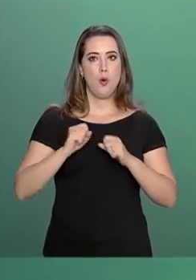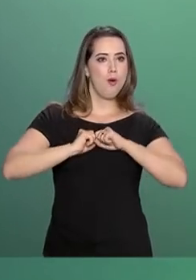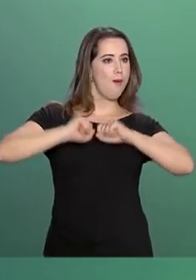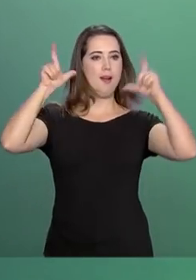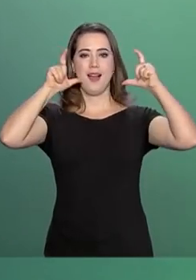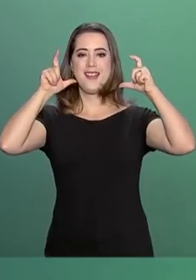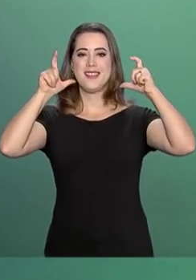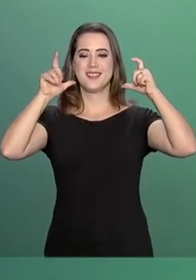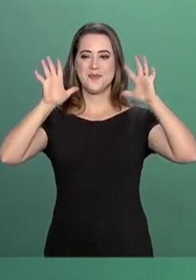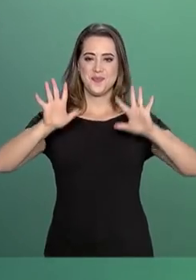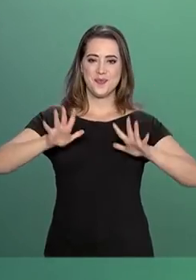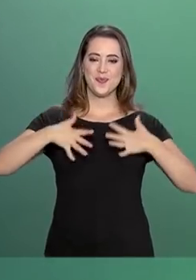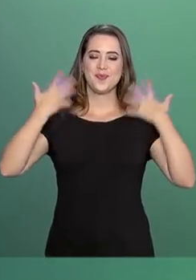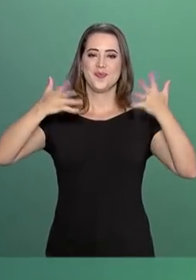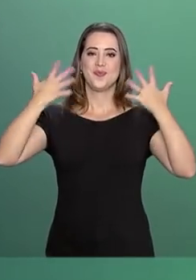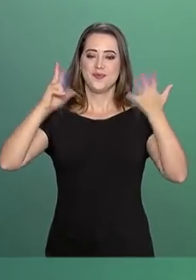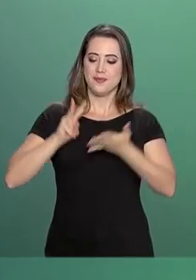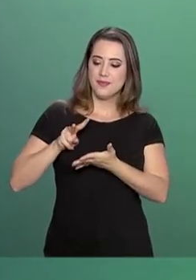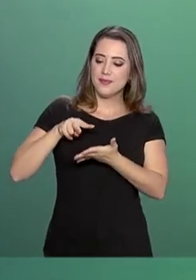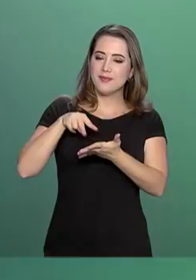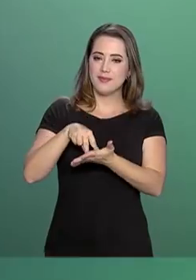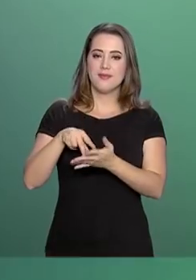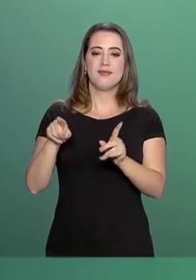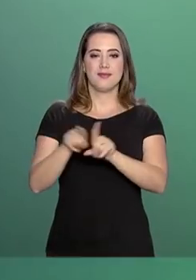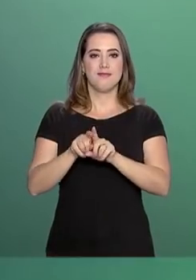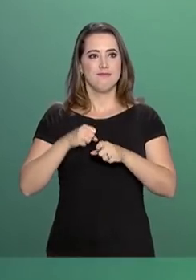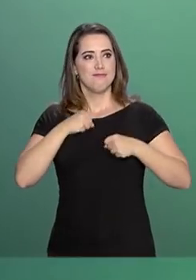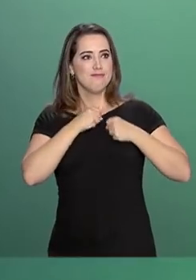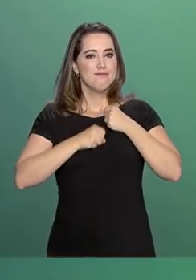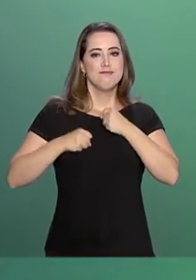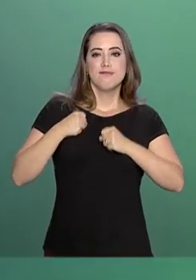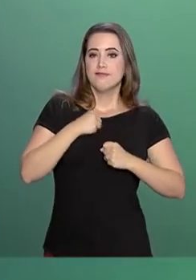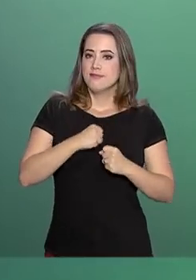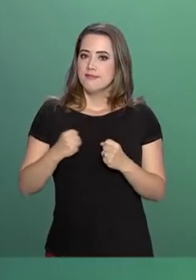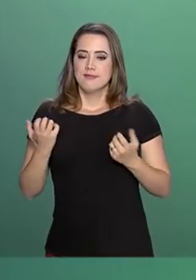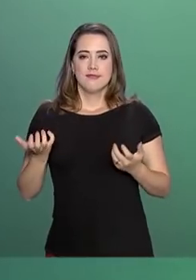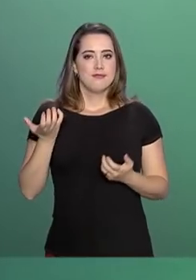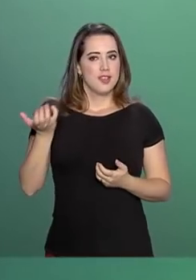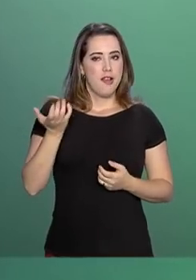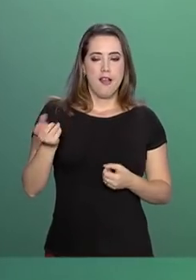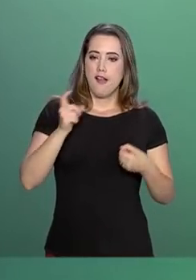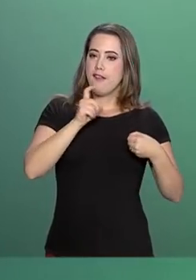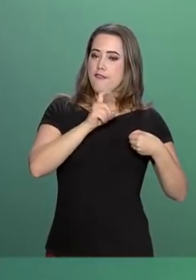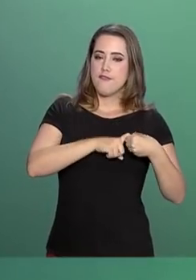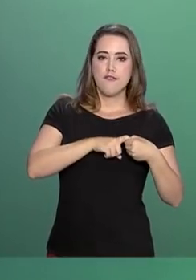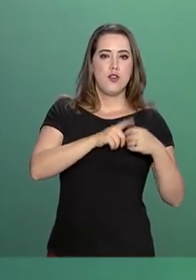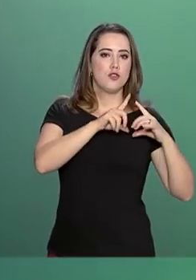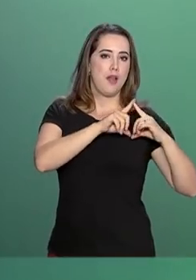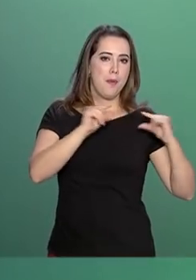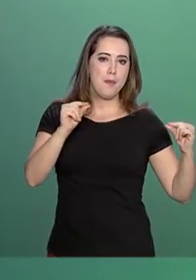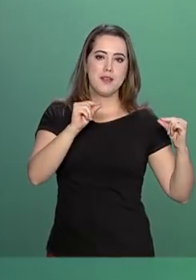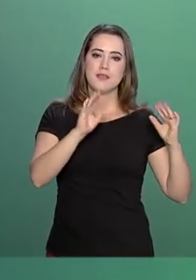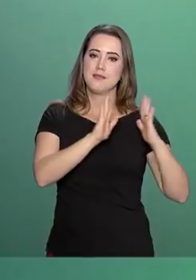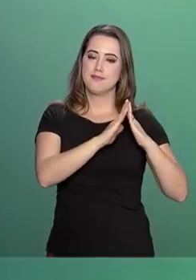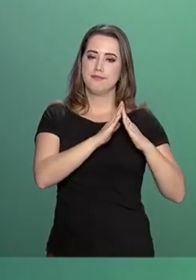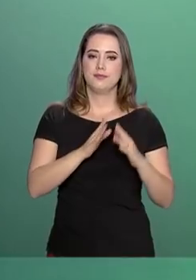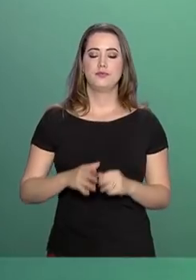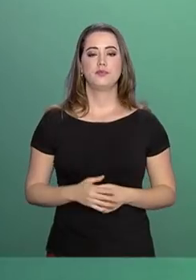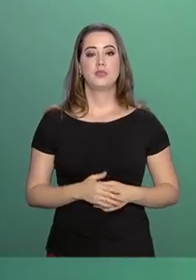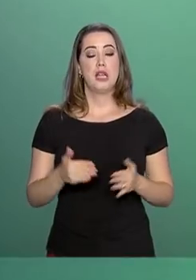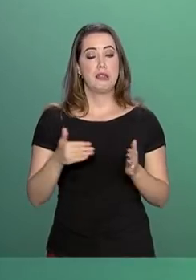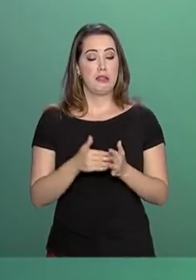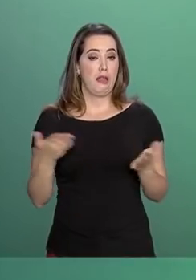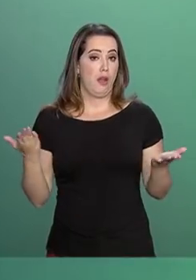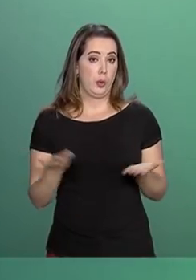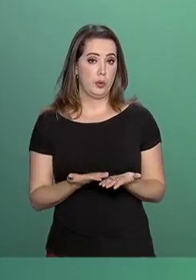animado, disposto e naturalmente ansioso por retornar à Brasília e sua casa. Até